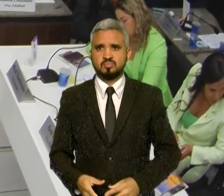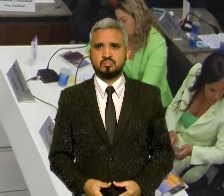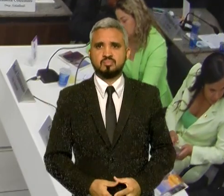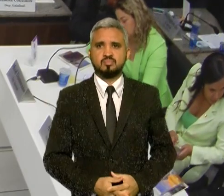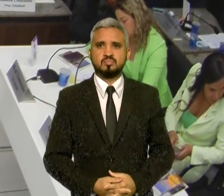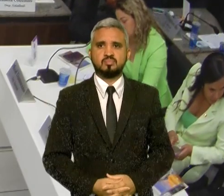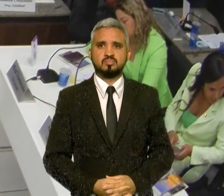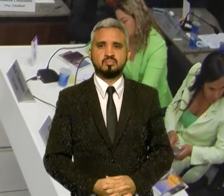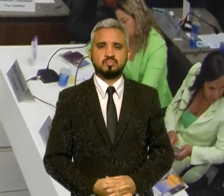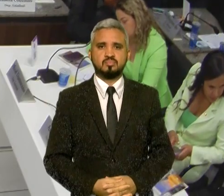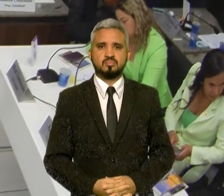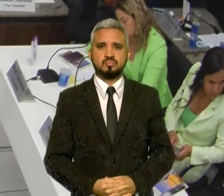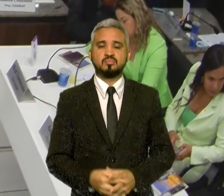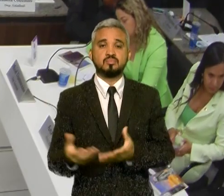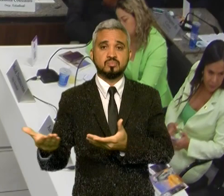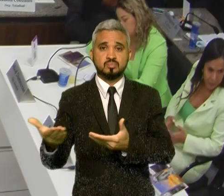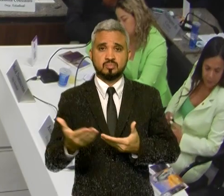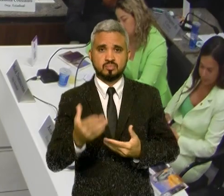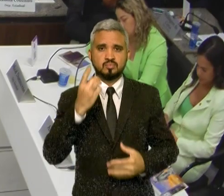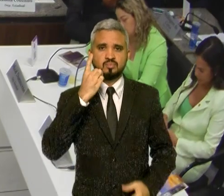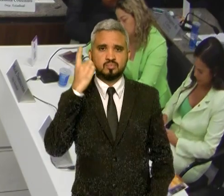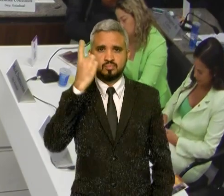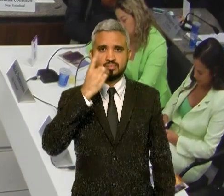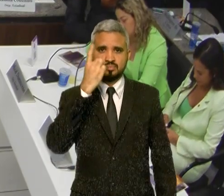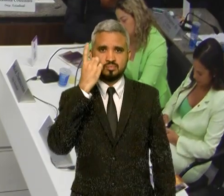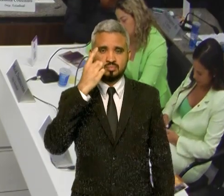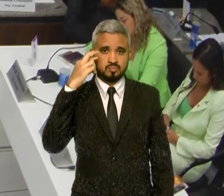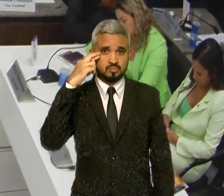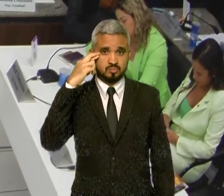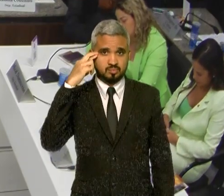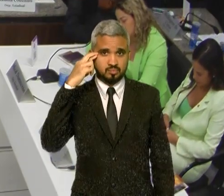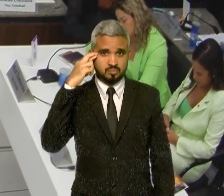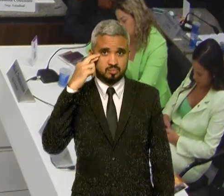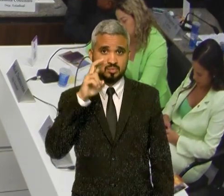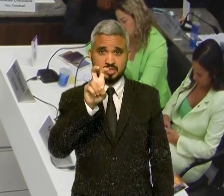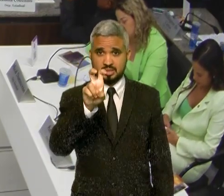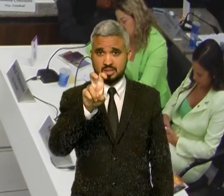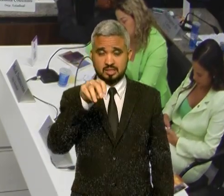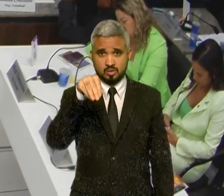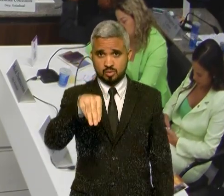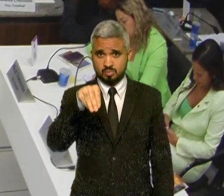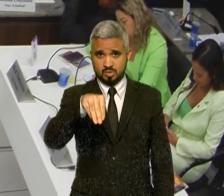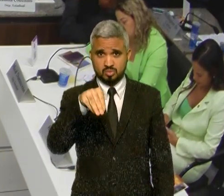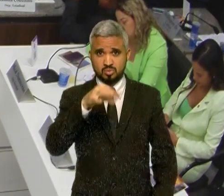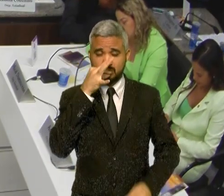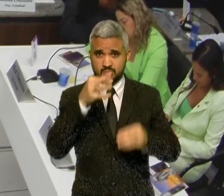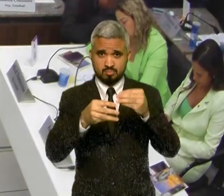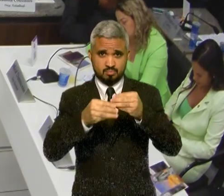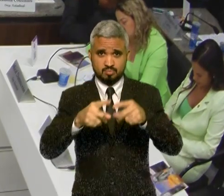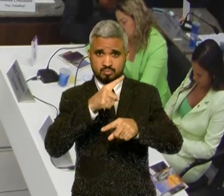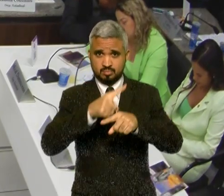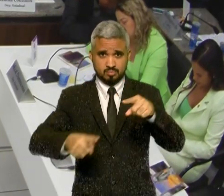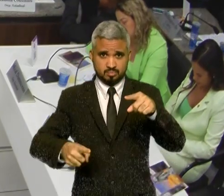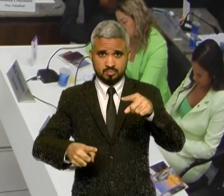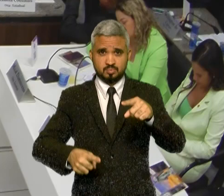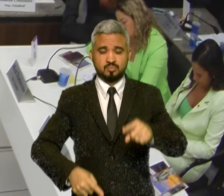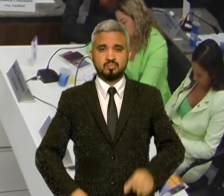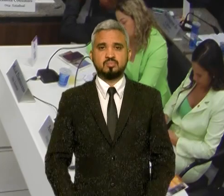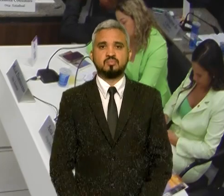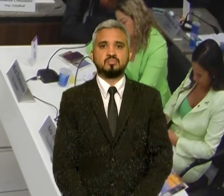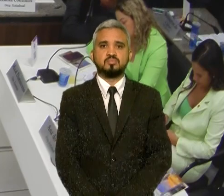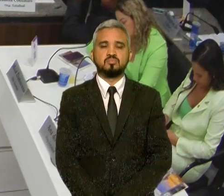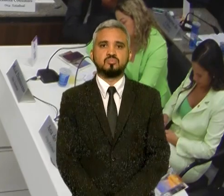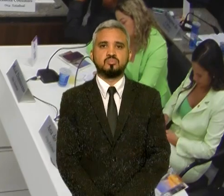Com a fala, o deputado Roberto Costa, por 5 minutos, sem a parte.